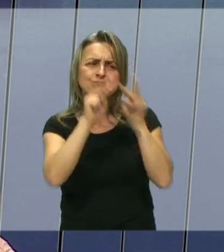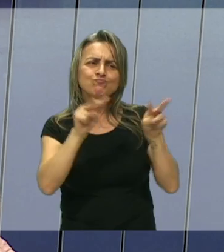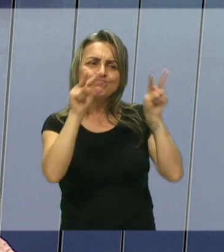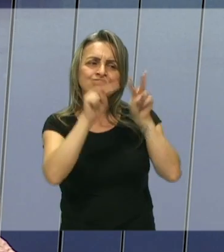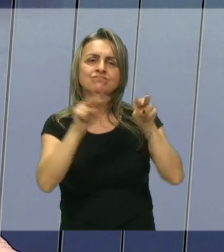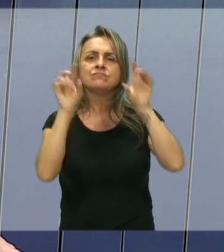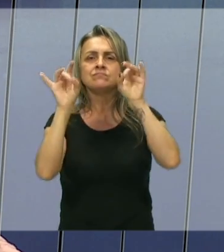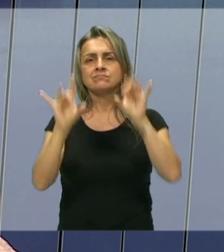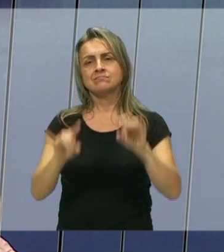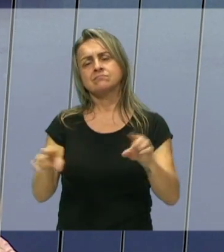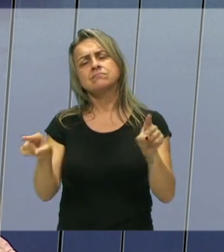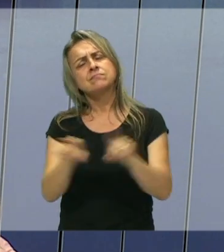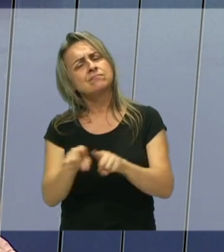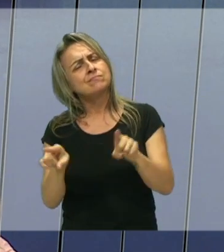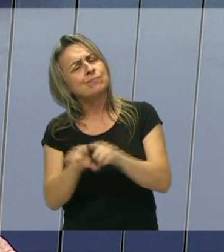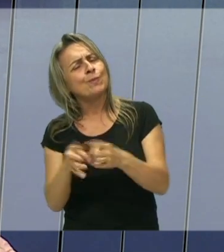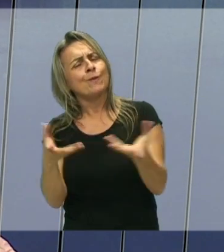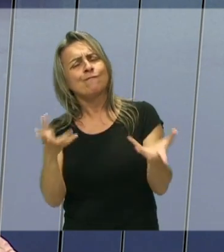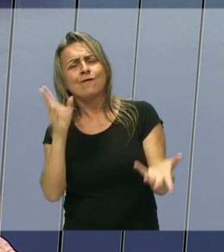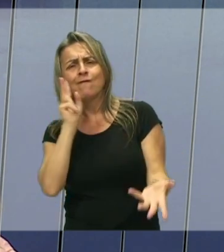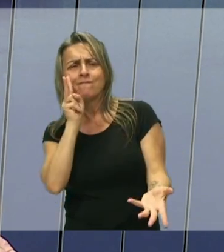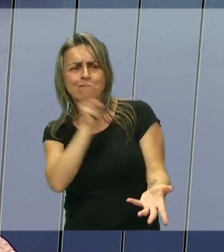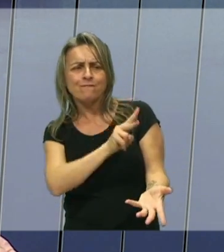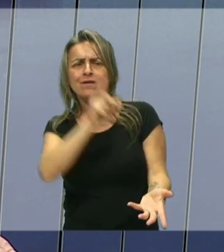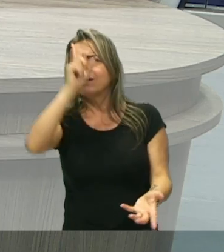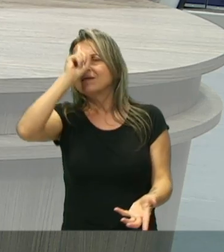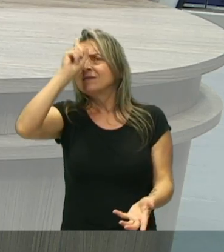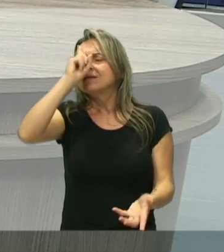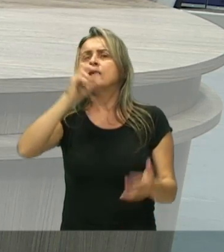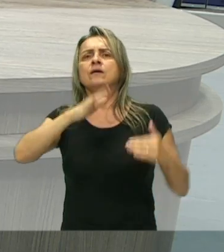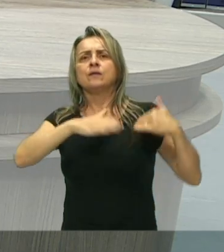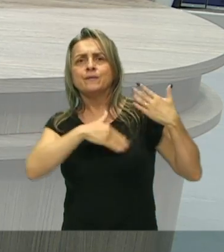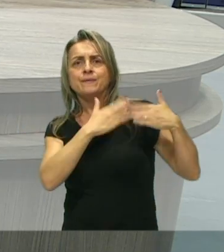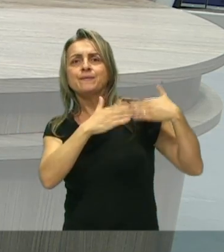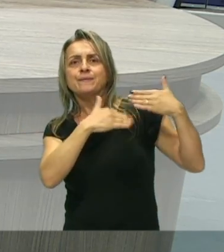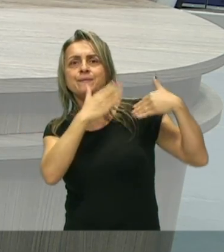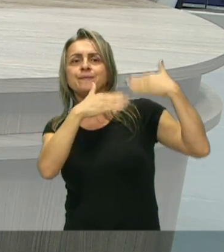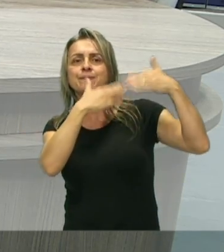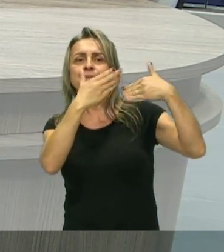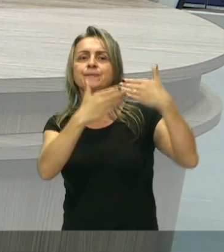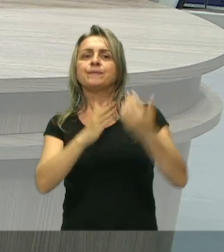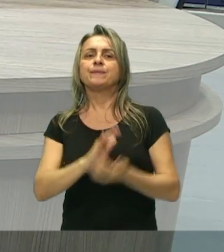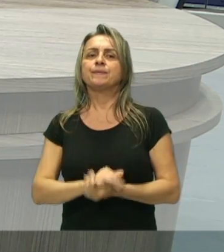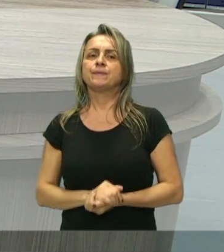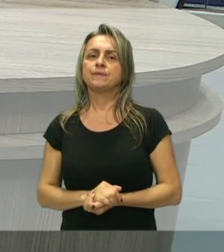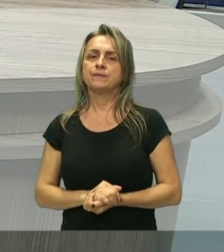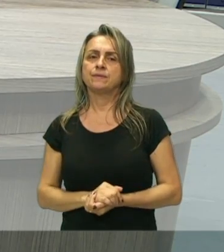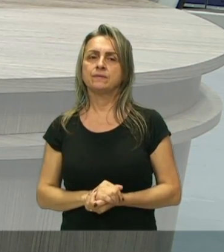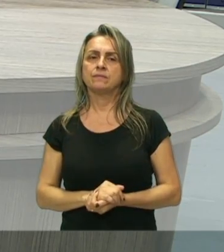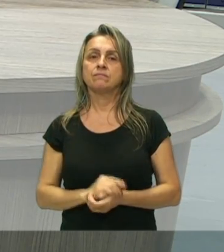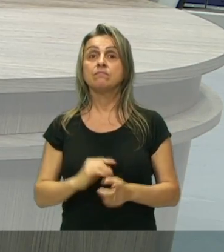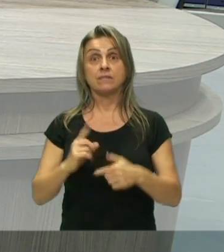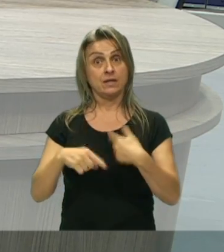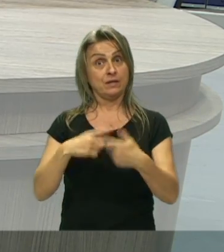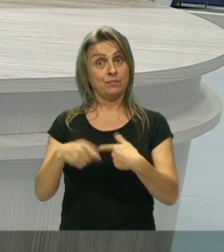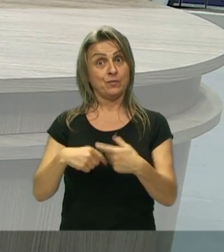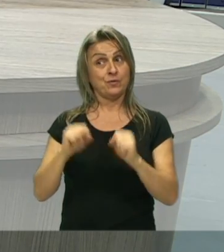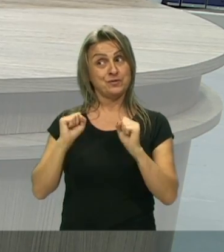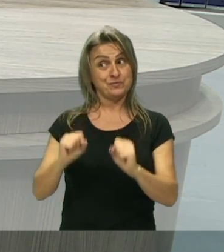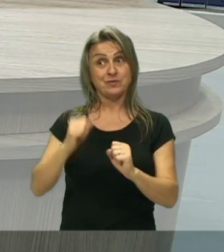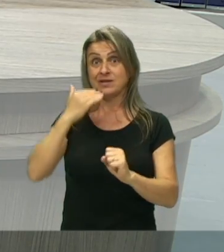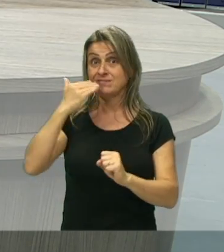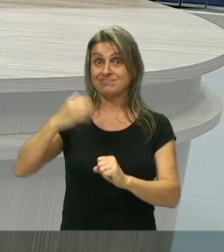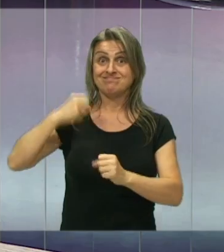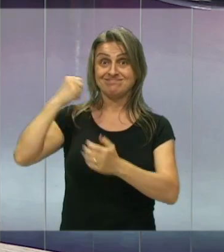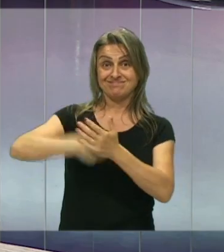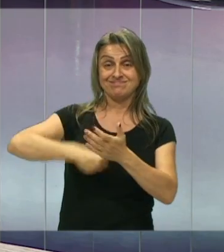a gente vai querer ver aquela ideia prosperar. E assim vai tendo um sucesso. Depois poder reivindicar, né? Claro, tem que